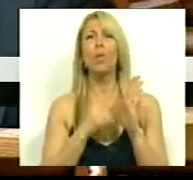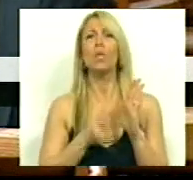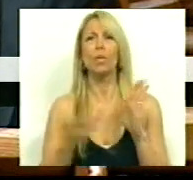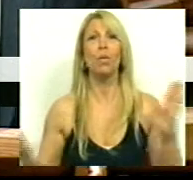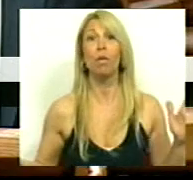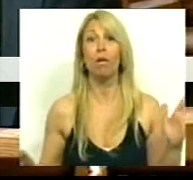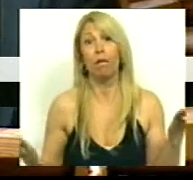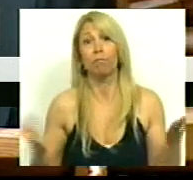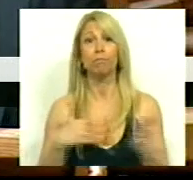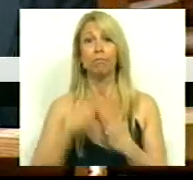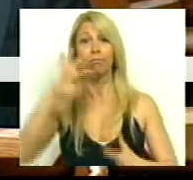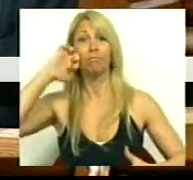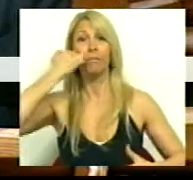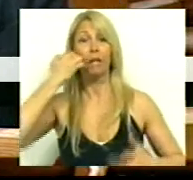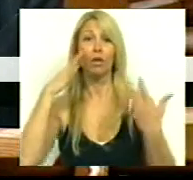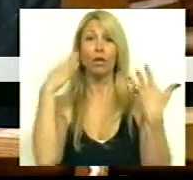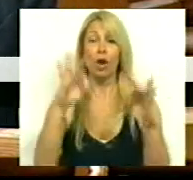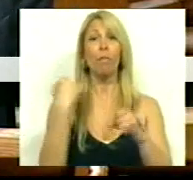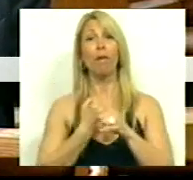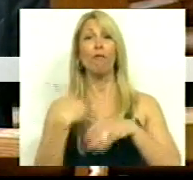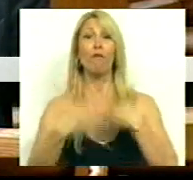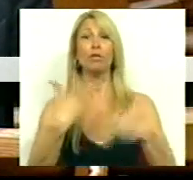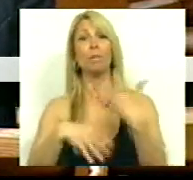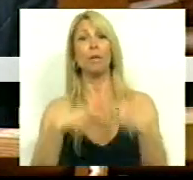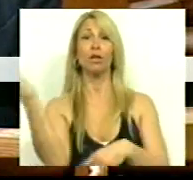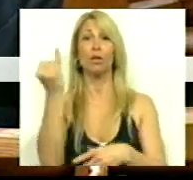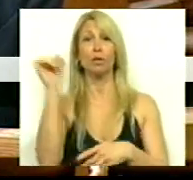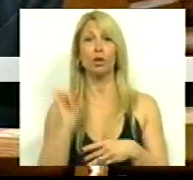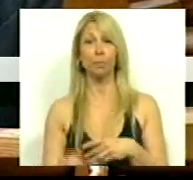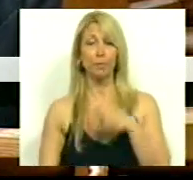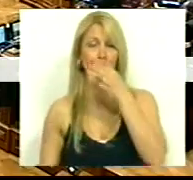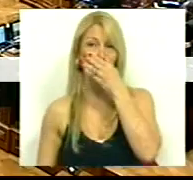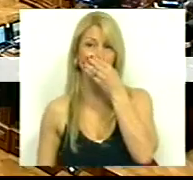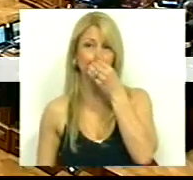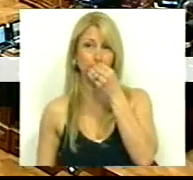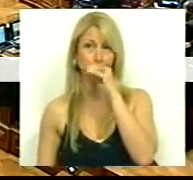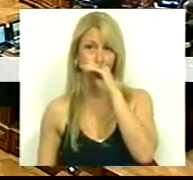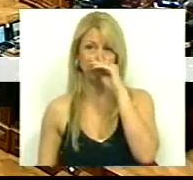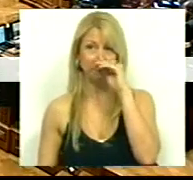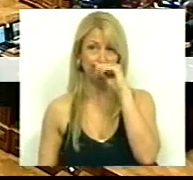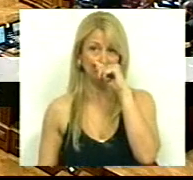pôr em causa o regular funcionamento das instituições?